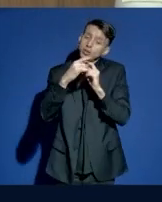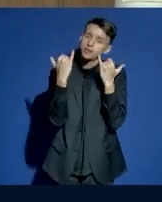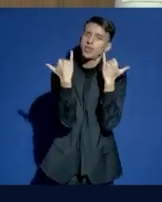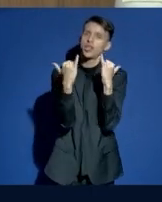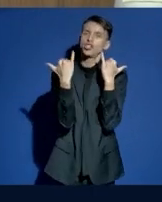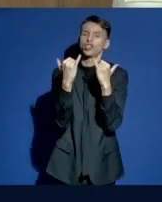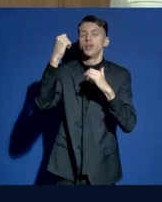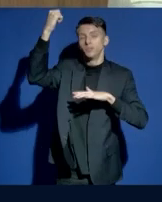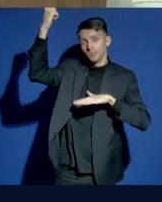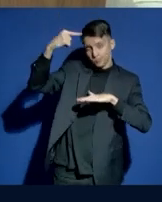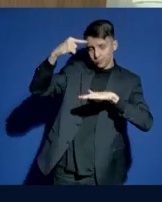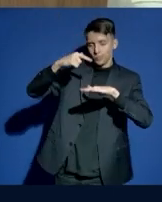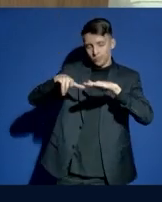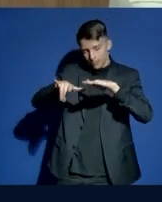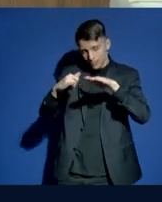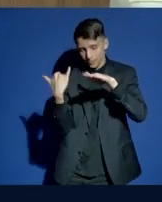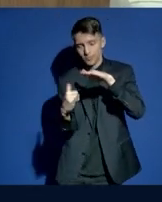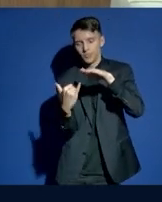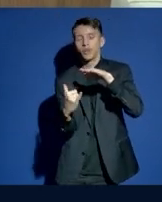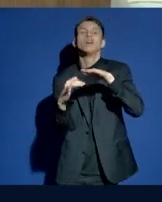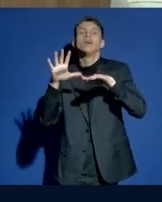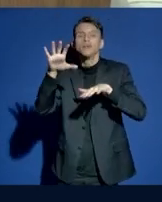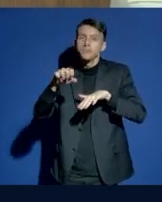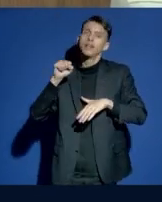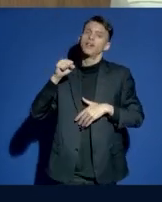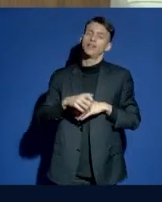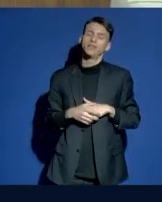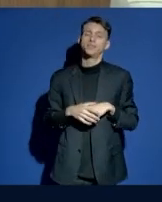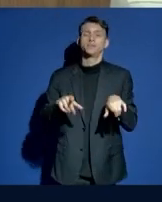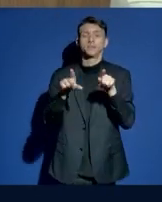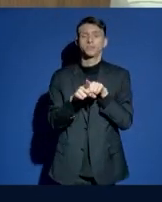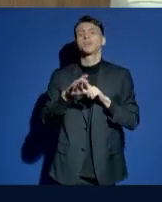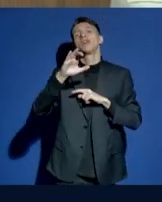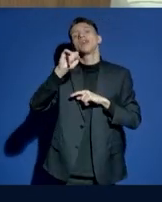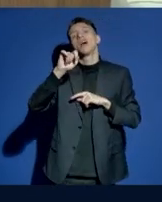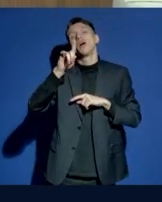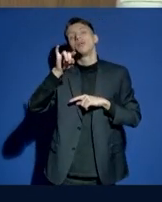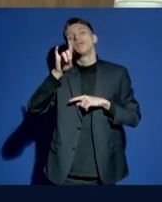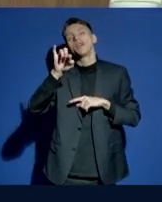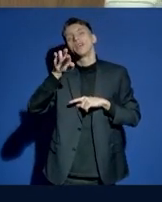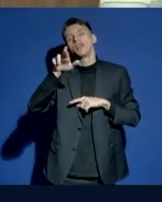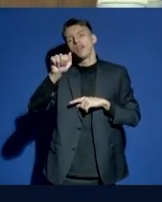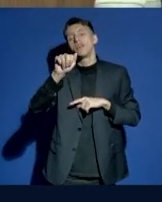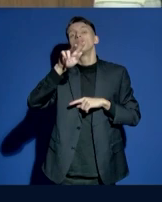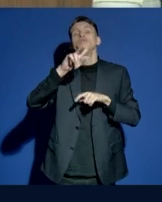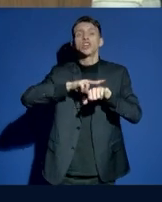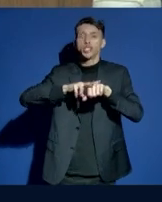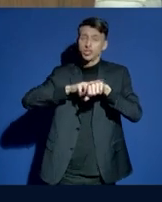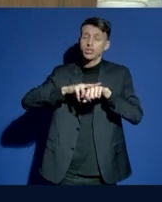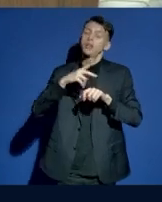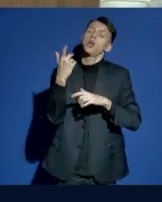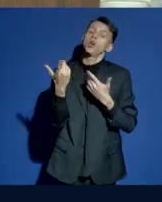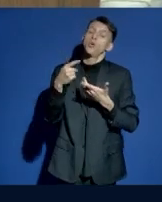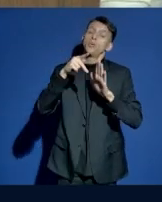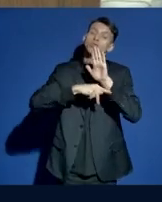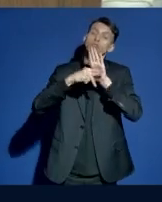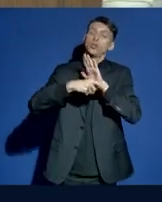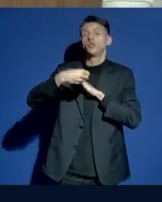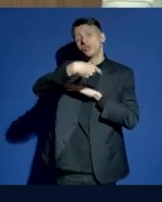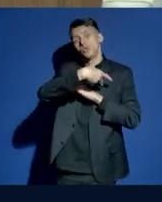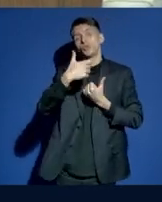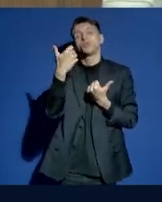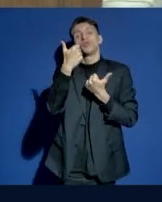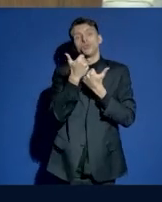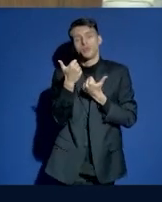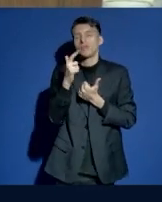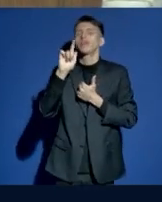energia fotovoltaica Caldeira Verde um projeto muito importante para substituir gases